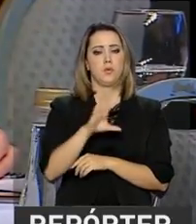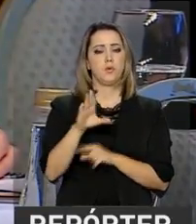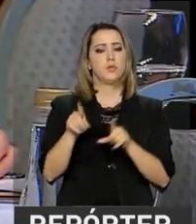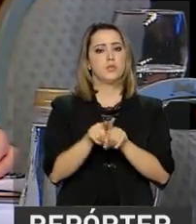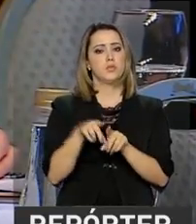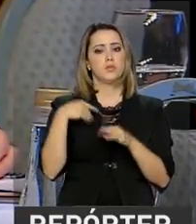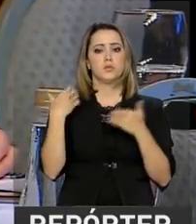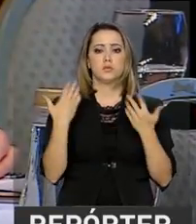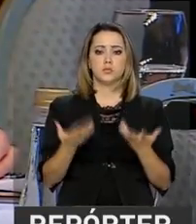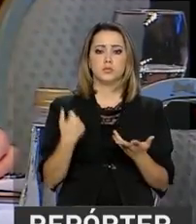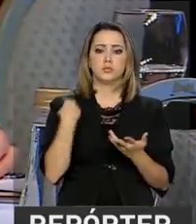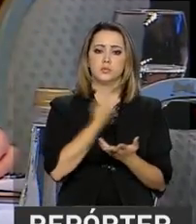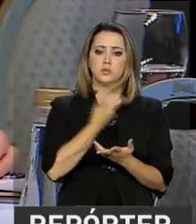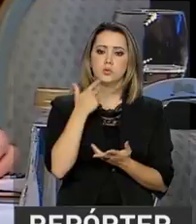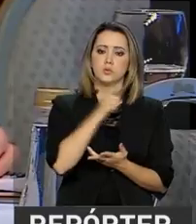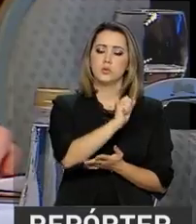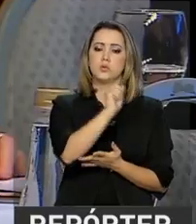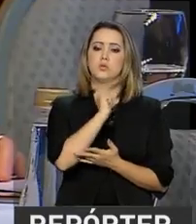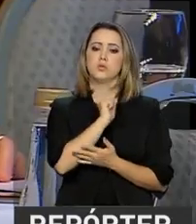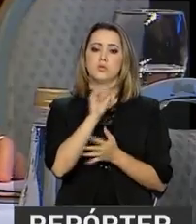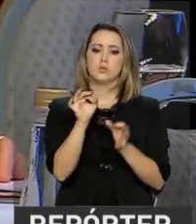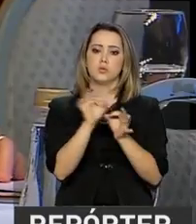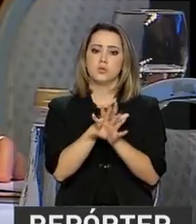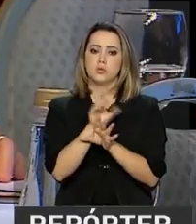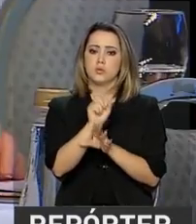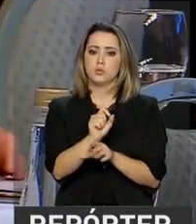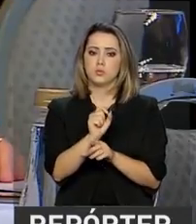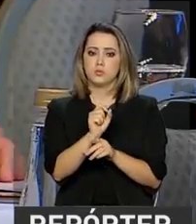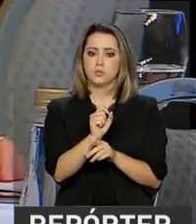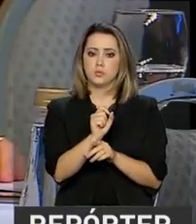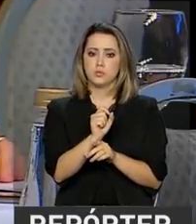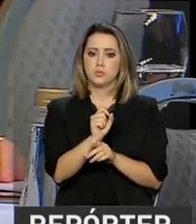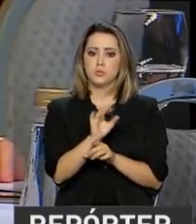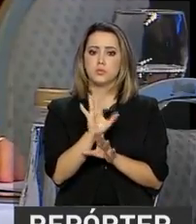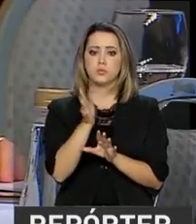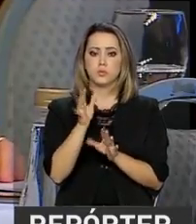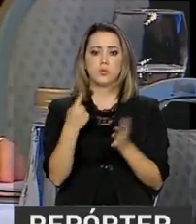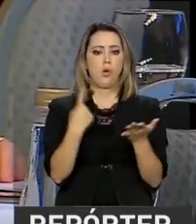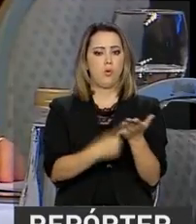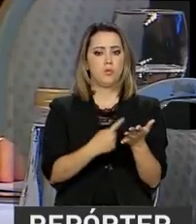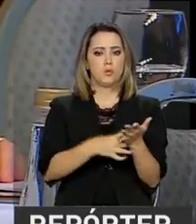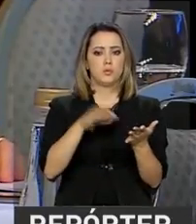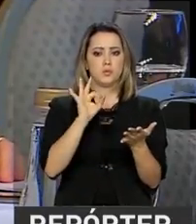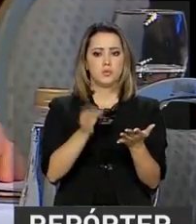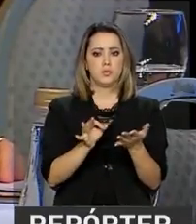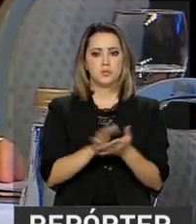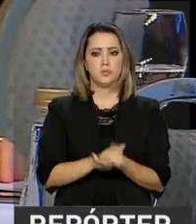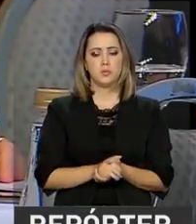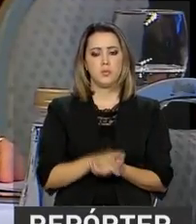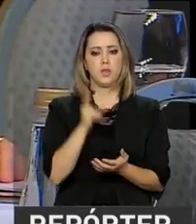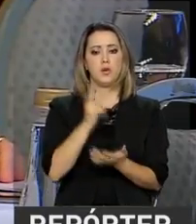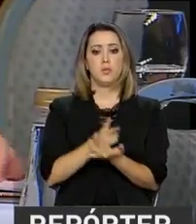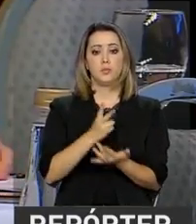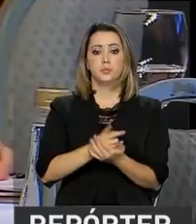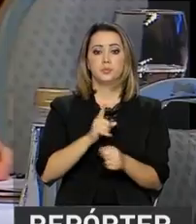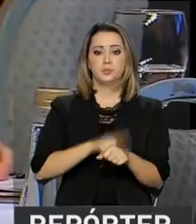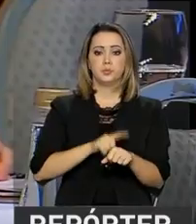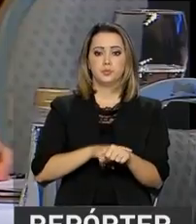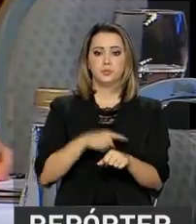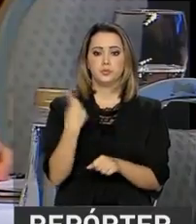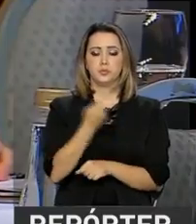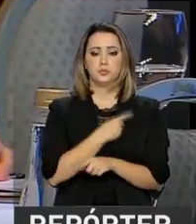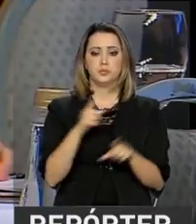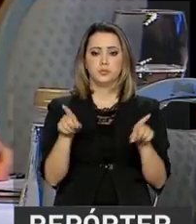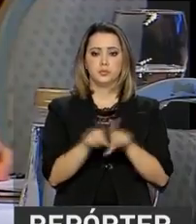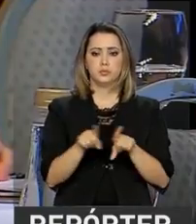modo a realizarmos definitivamente este grande acordo. Ao mesmo tempo, lançaremos